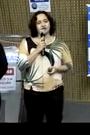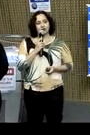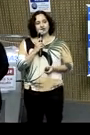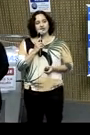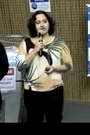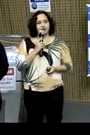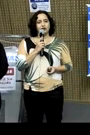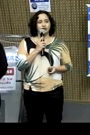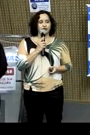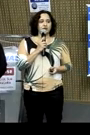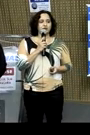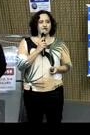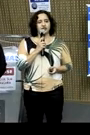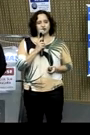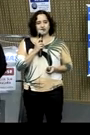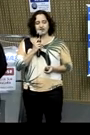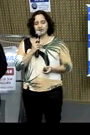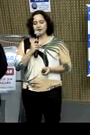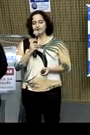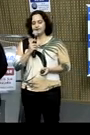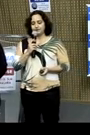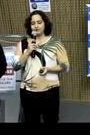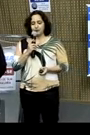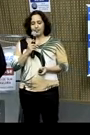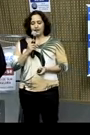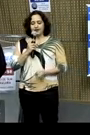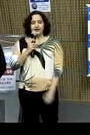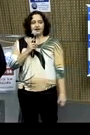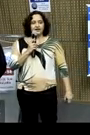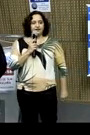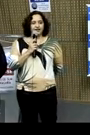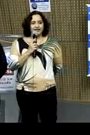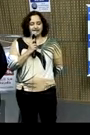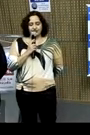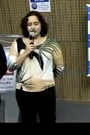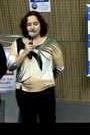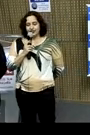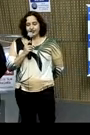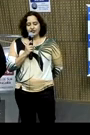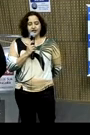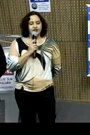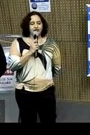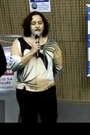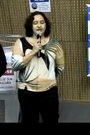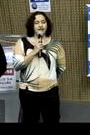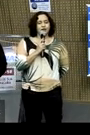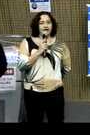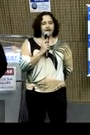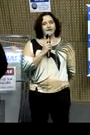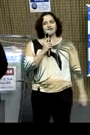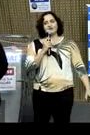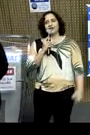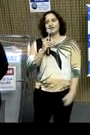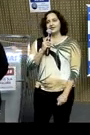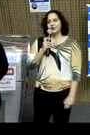usa o da CESAL, que nós divulgamos nossas ações sempre. E a frase que a gente deixa, que eu